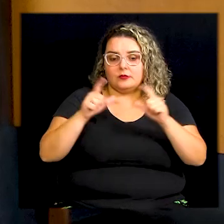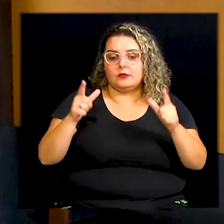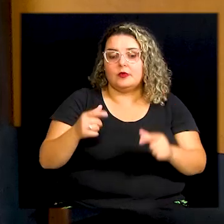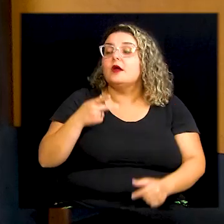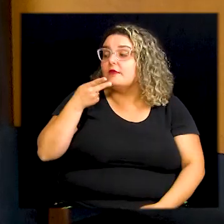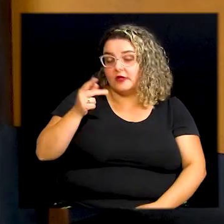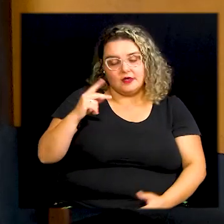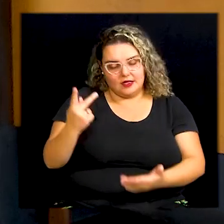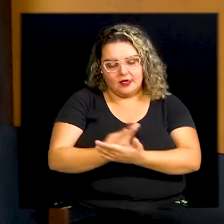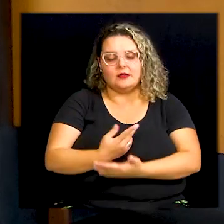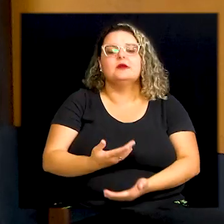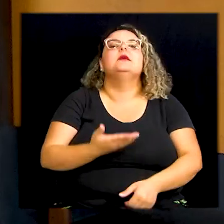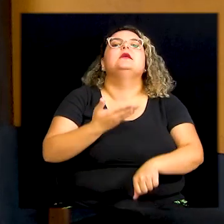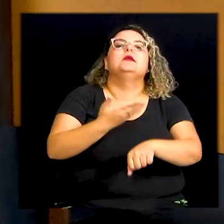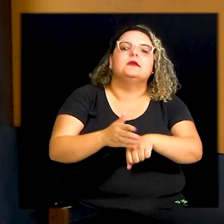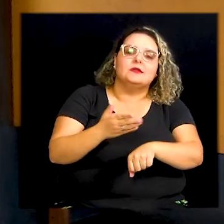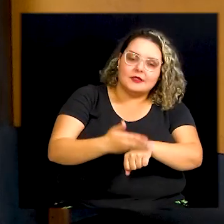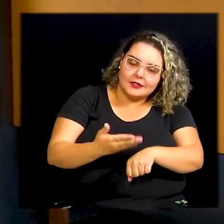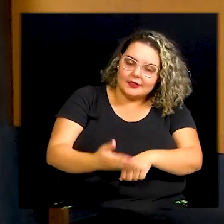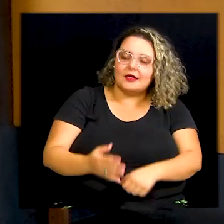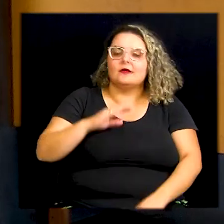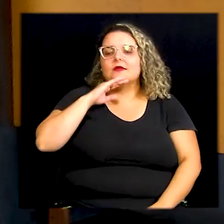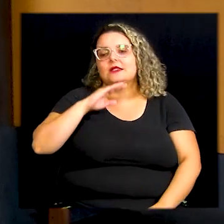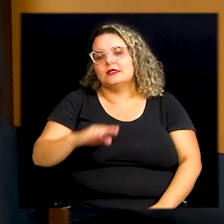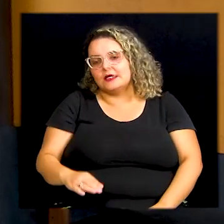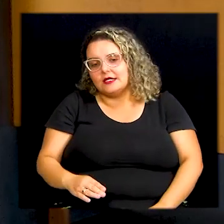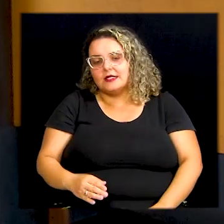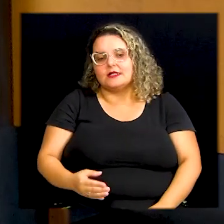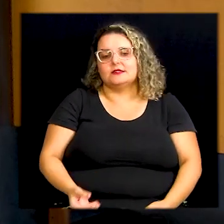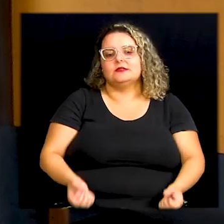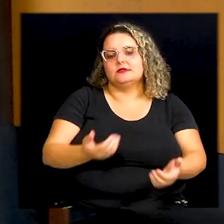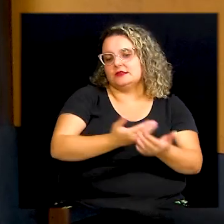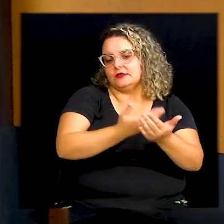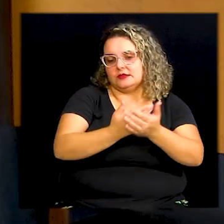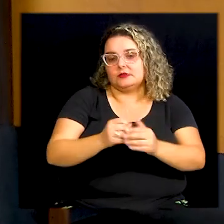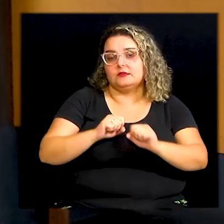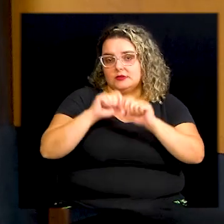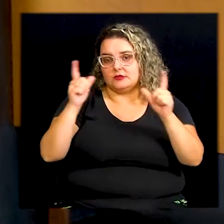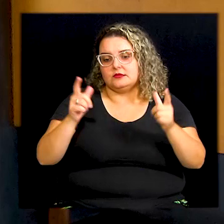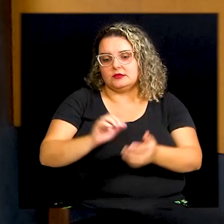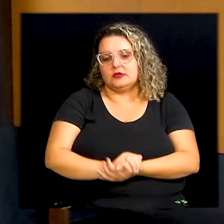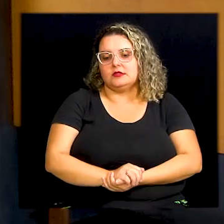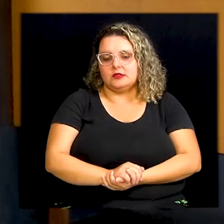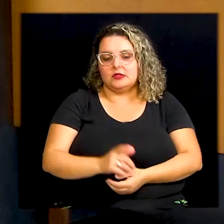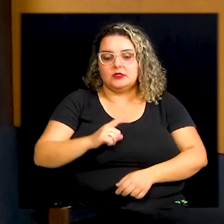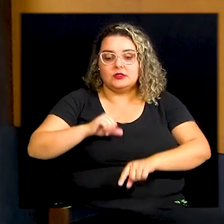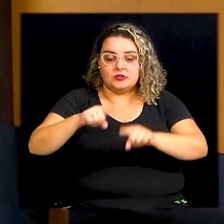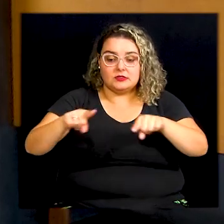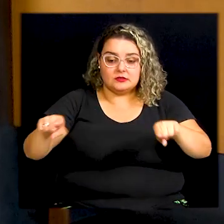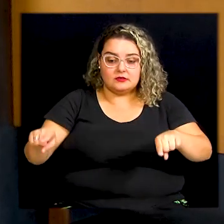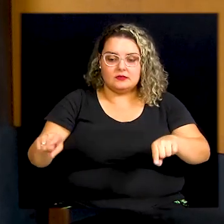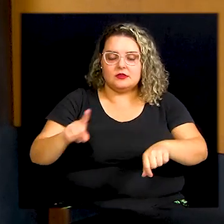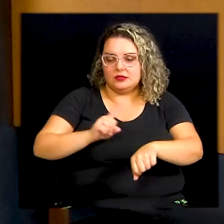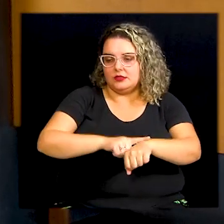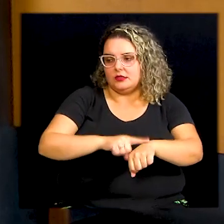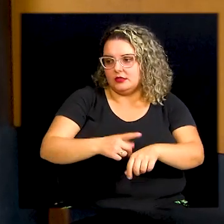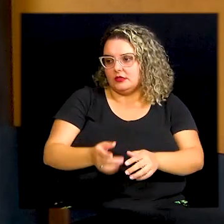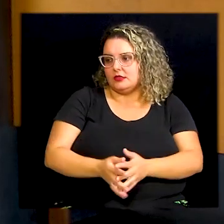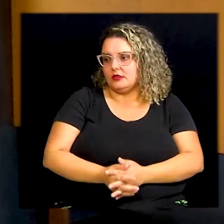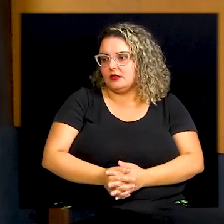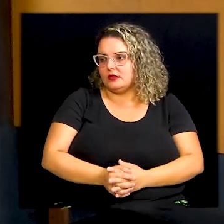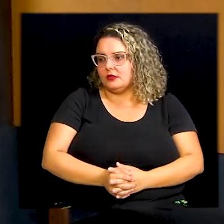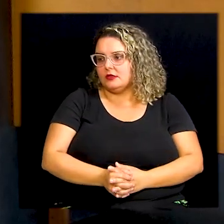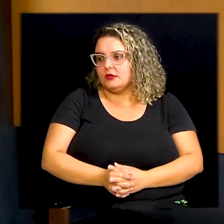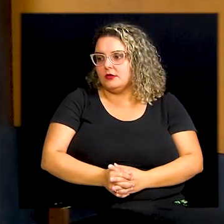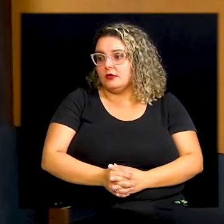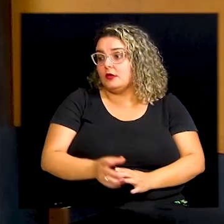de manhã, eu falei errado, treinava à tarde e estudava de manhã, Então, tinha essa variedade de horário. Mas,